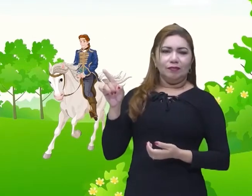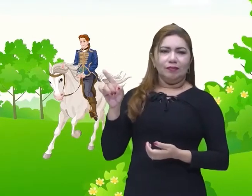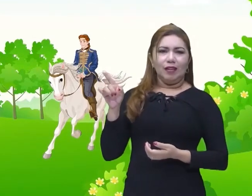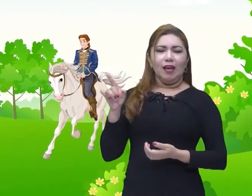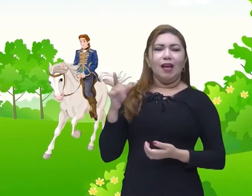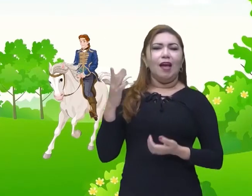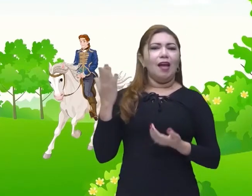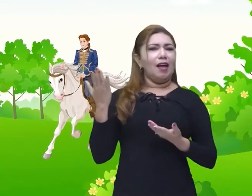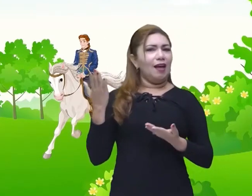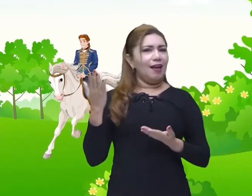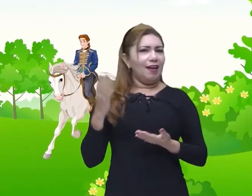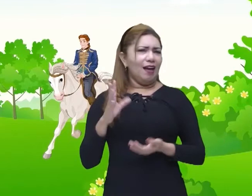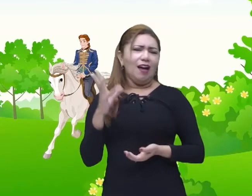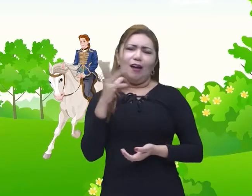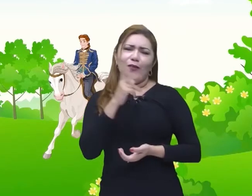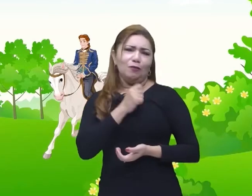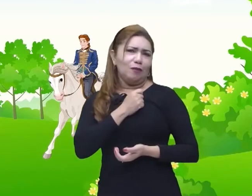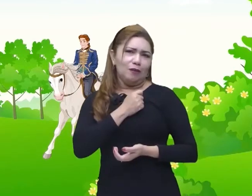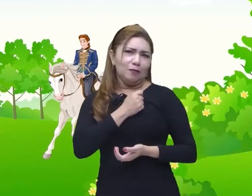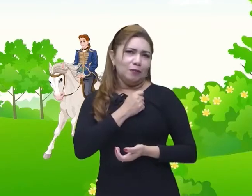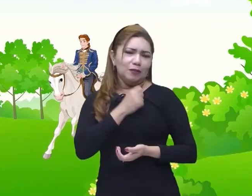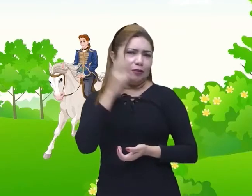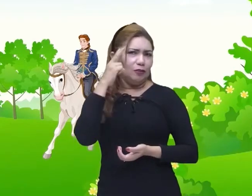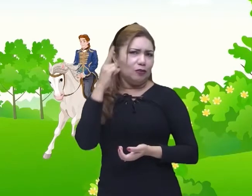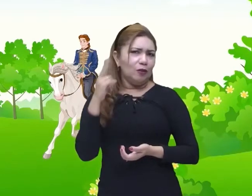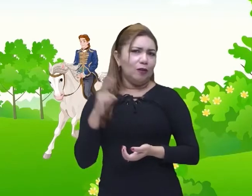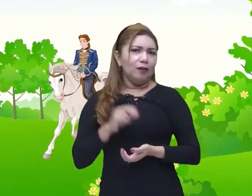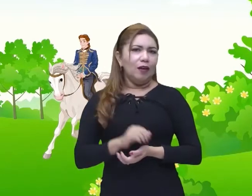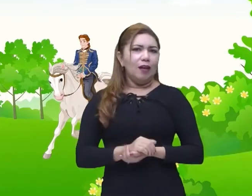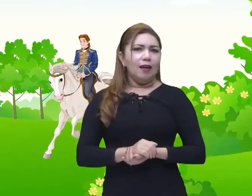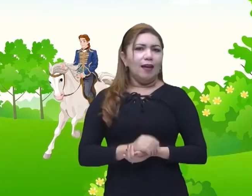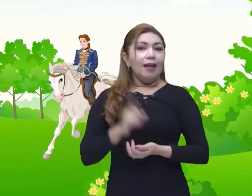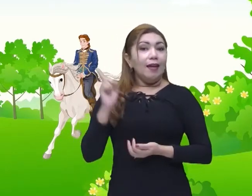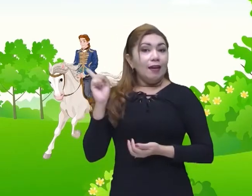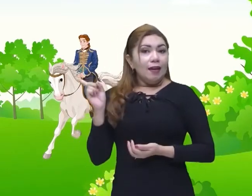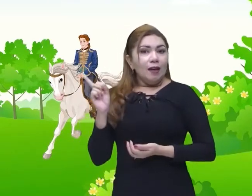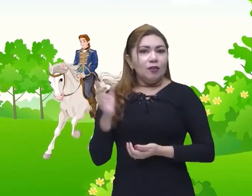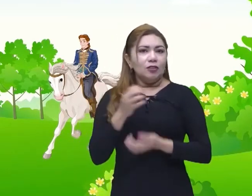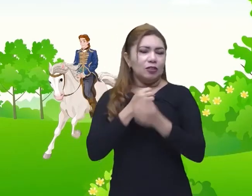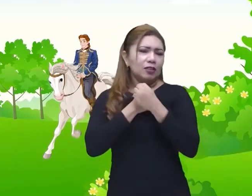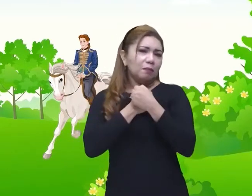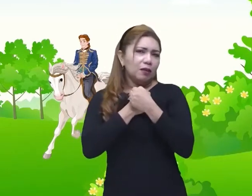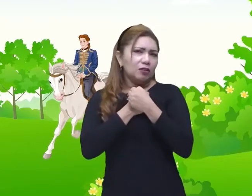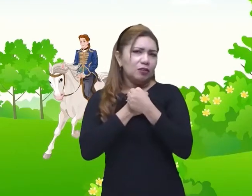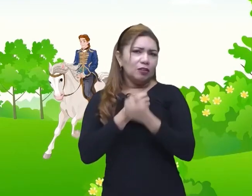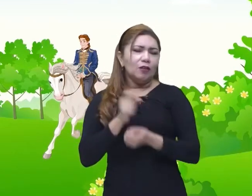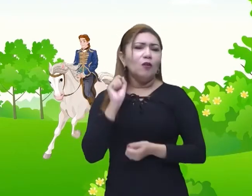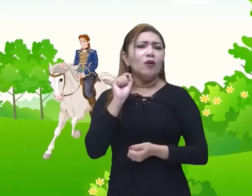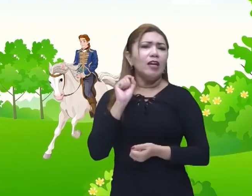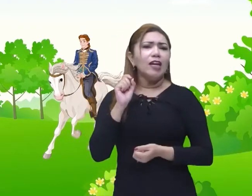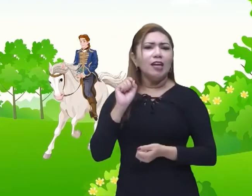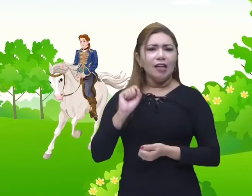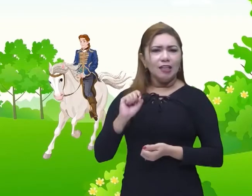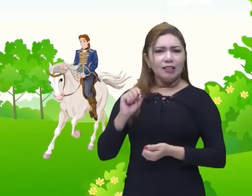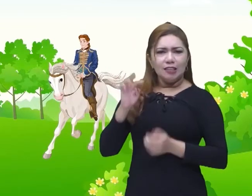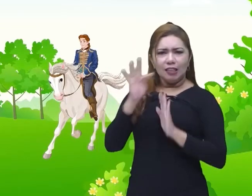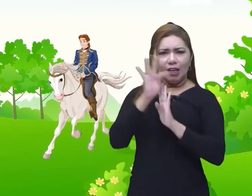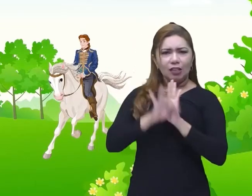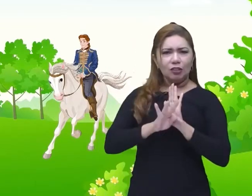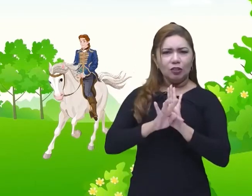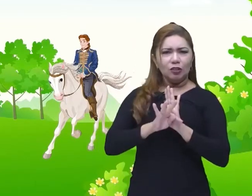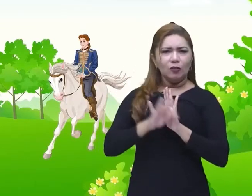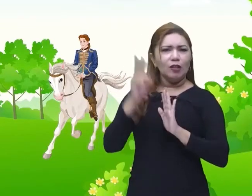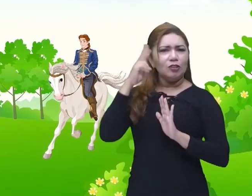maravilha! Eu amo essa história. Eu amo essa história de paixão. Qual é esse texto? Qual é